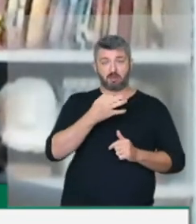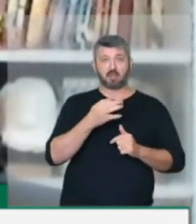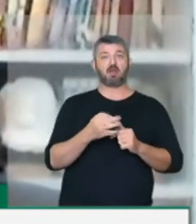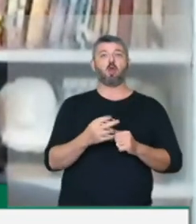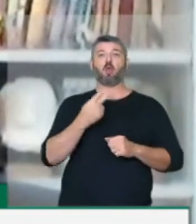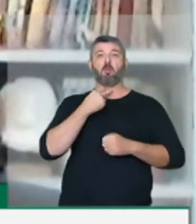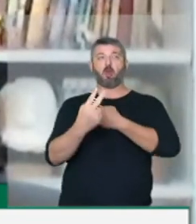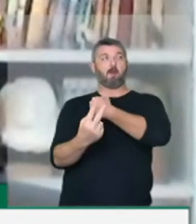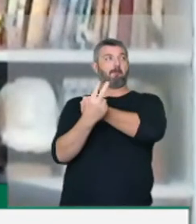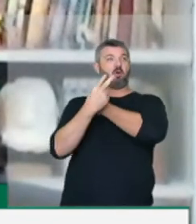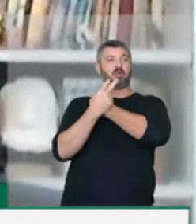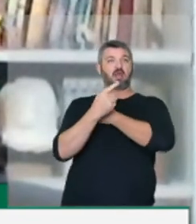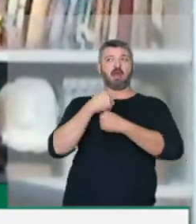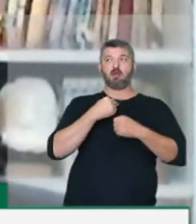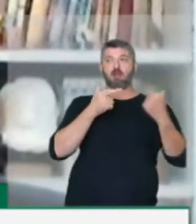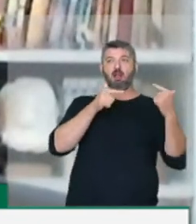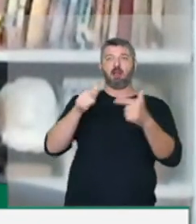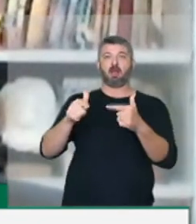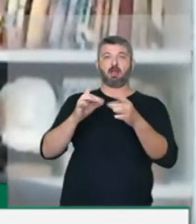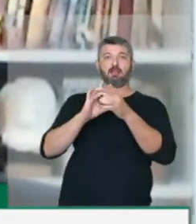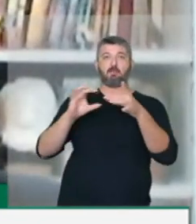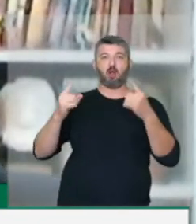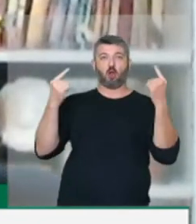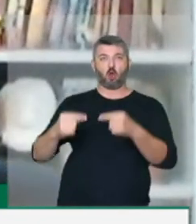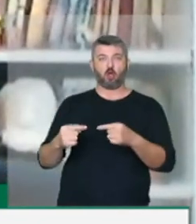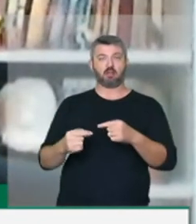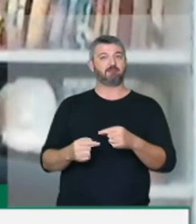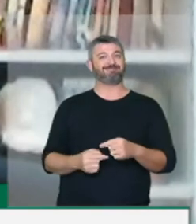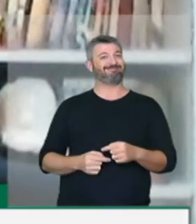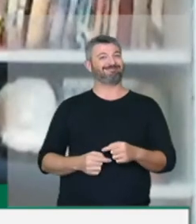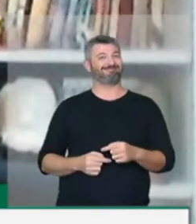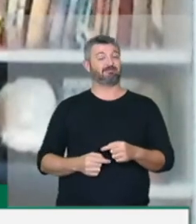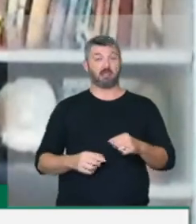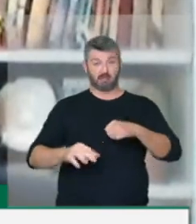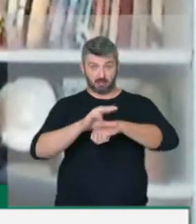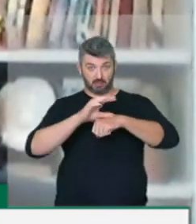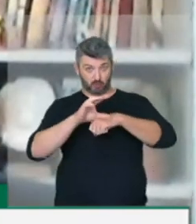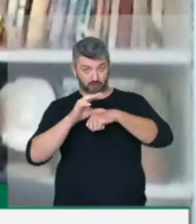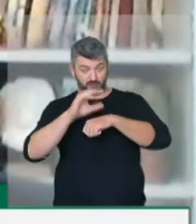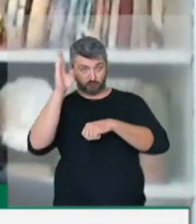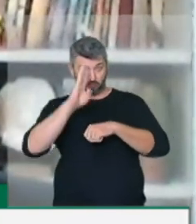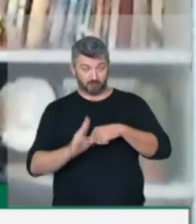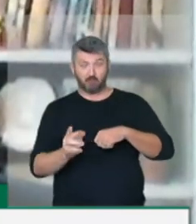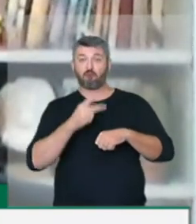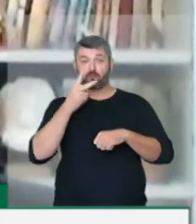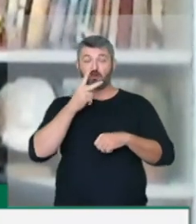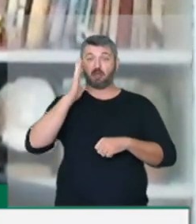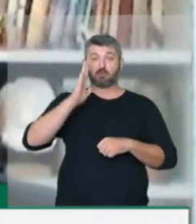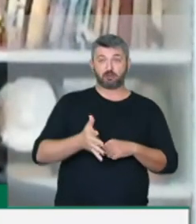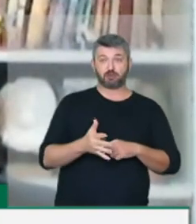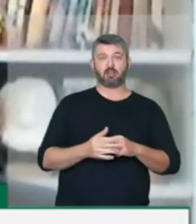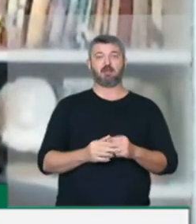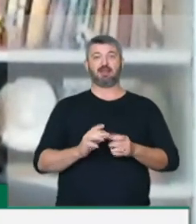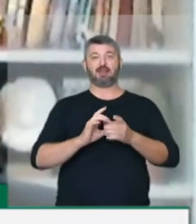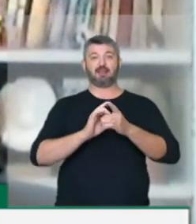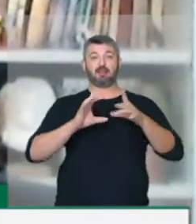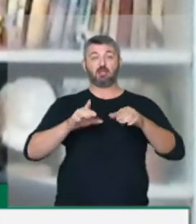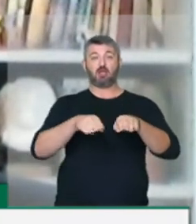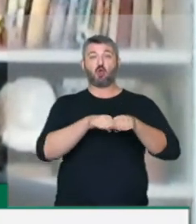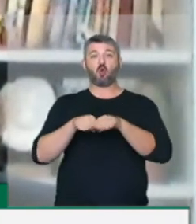para aqueles que atentam contra a democracia. A Constituição Federal do nosso país, que estabelece o Estado Democrático de